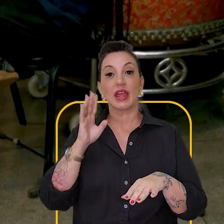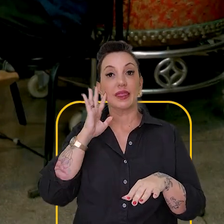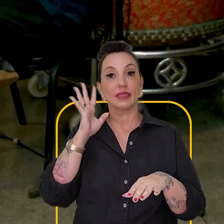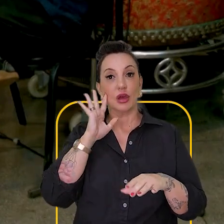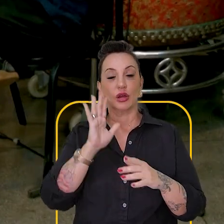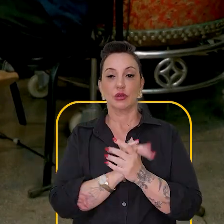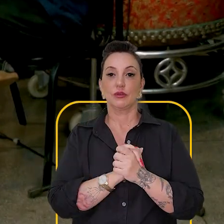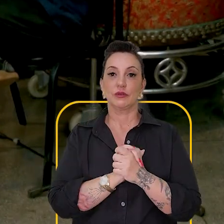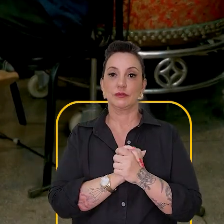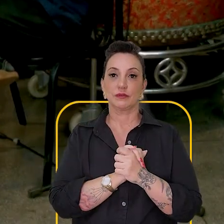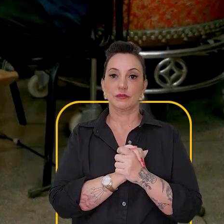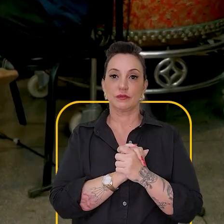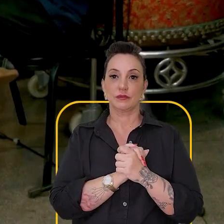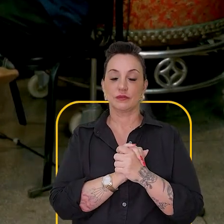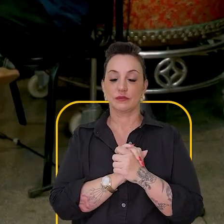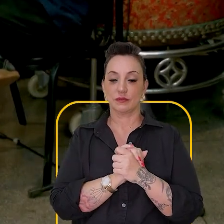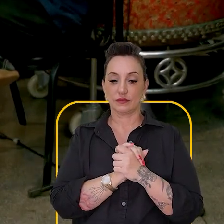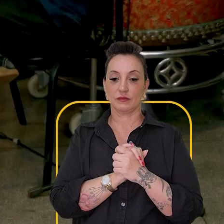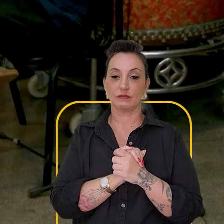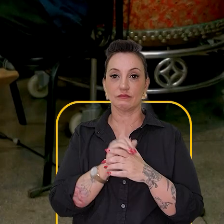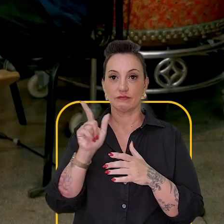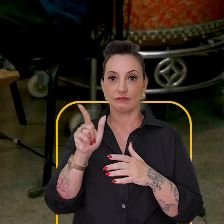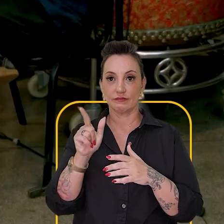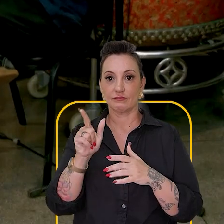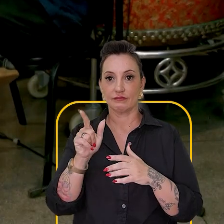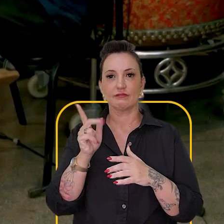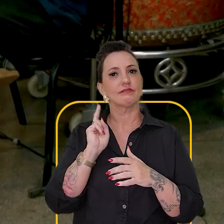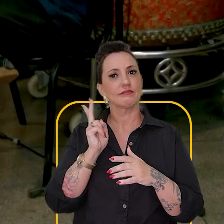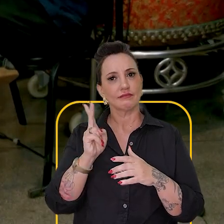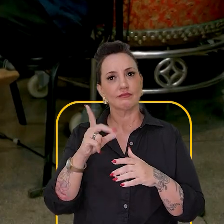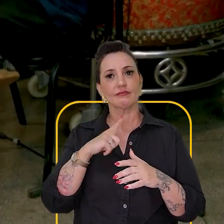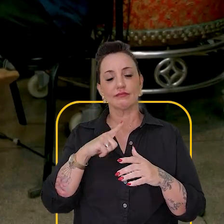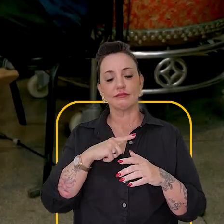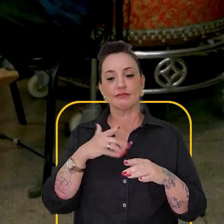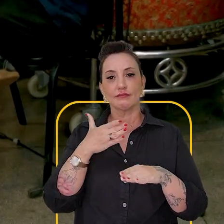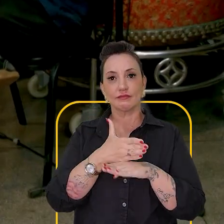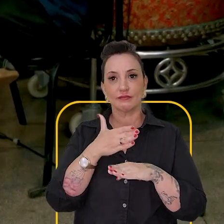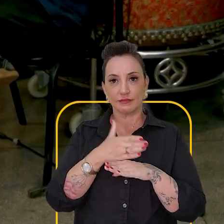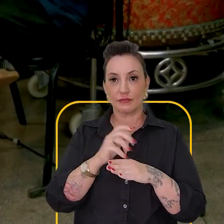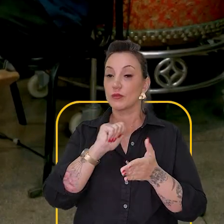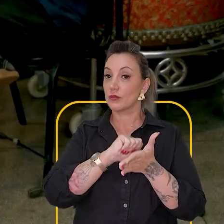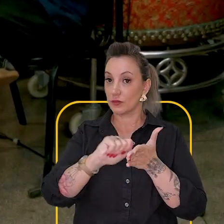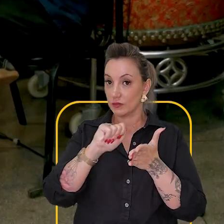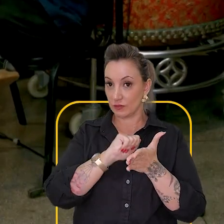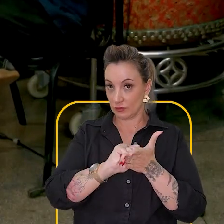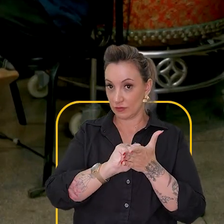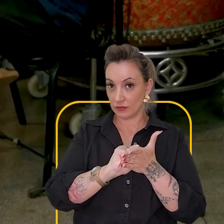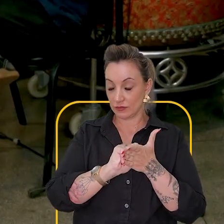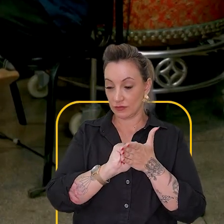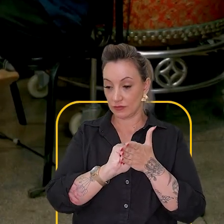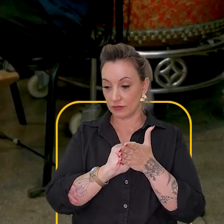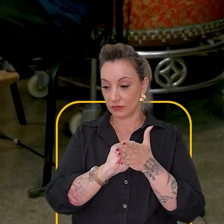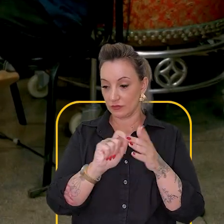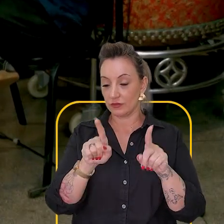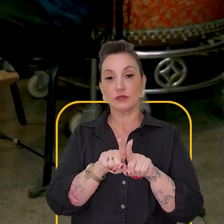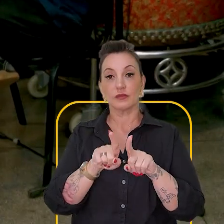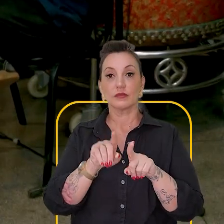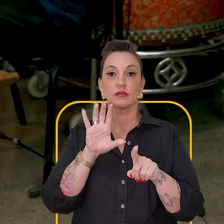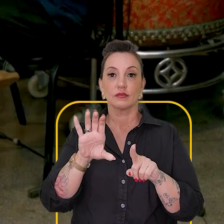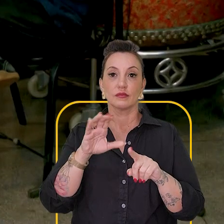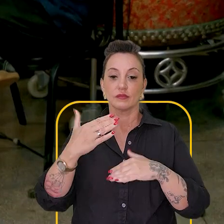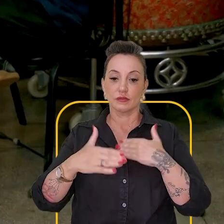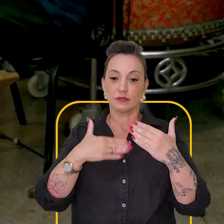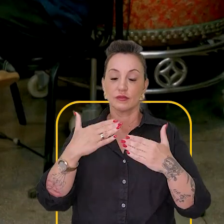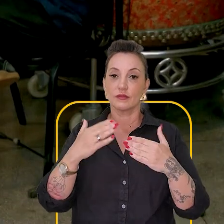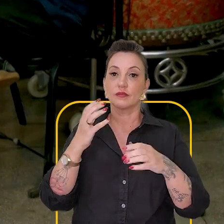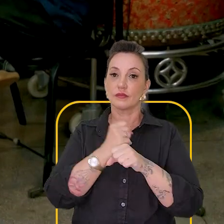um teórico Hum então el ela sempre vai ter uma parte escrita e isso a